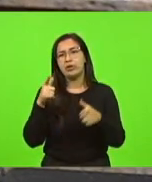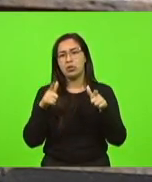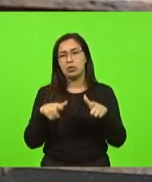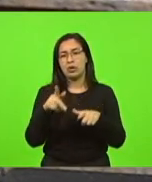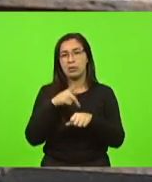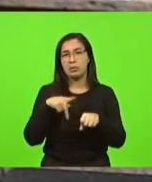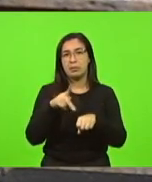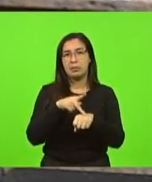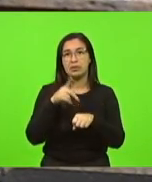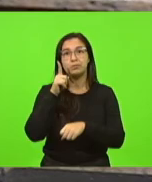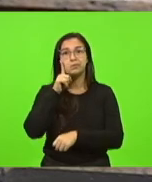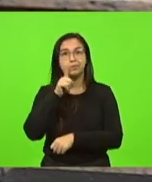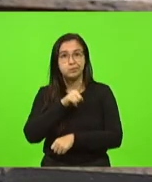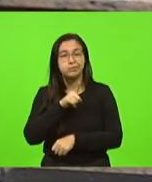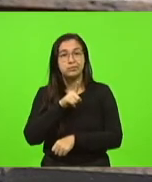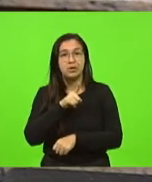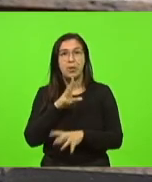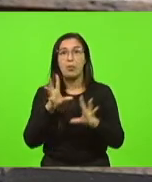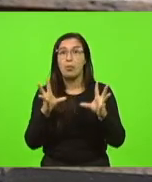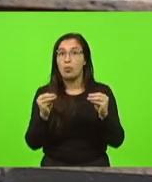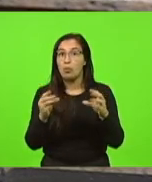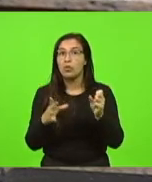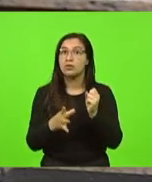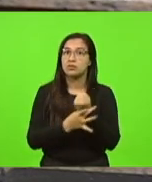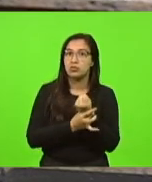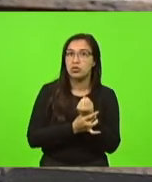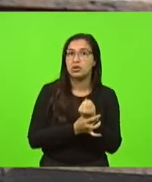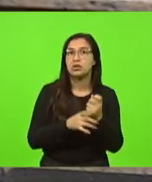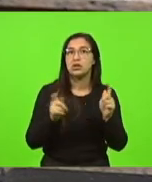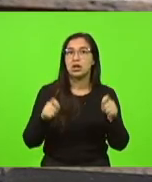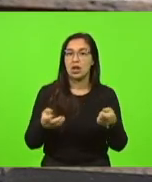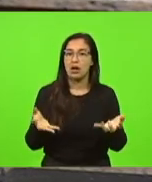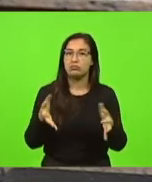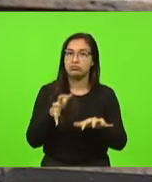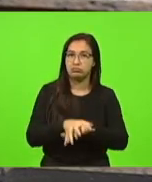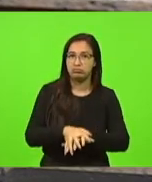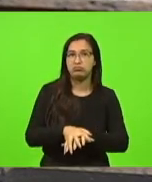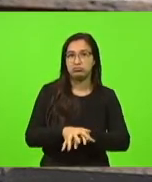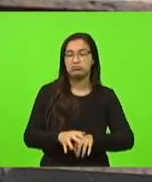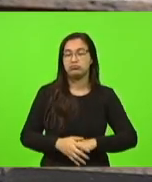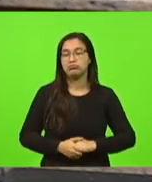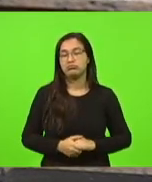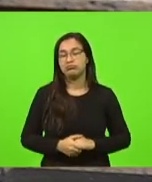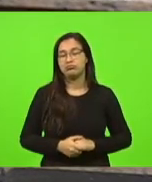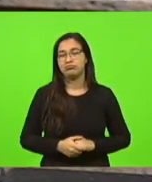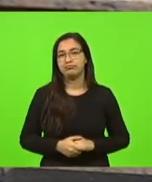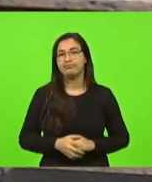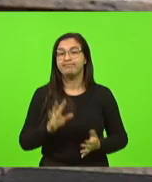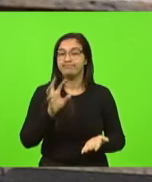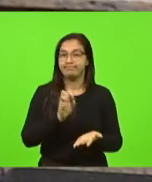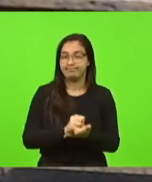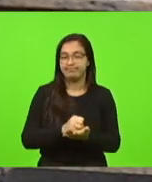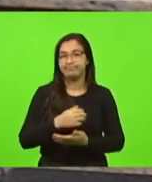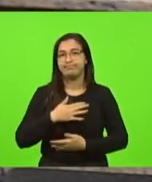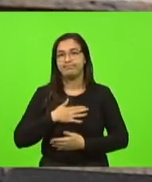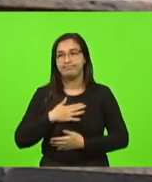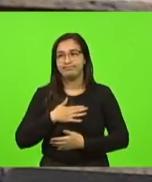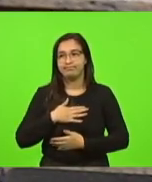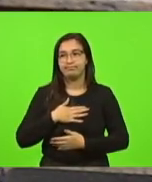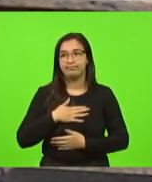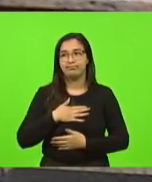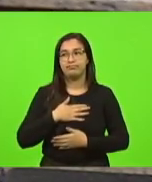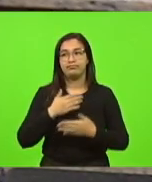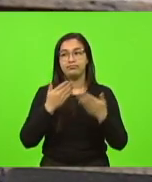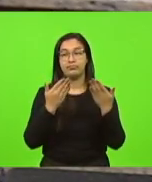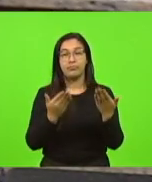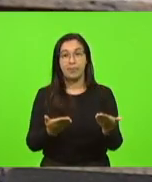segurança e muita acessibilidade ao cidadão blumenauense. Então, fica aqui o meu registro por essa disposição